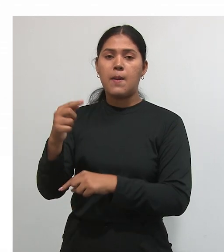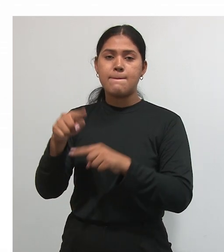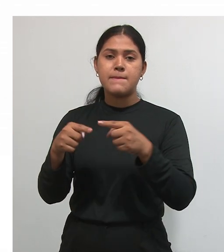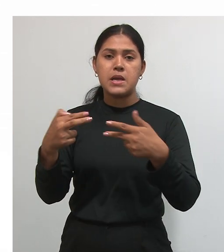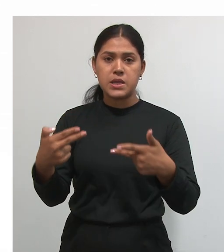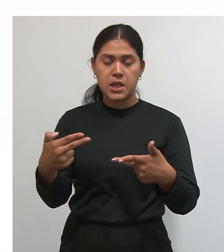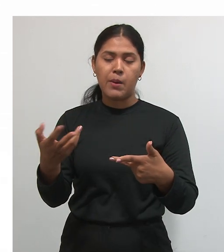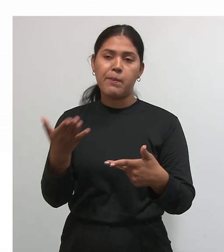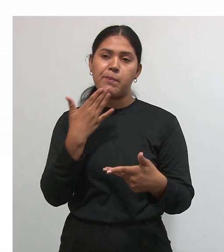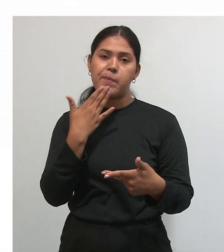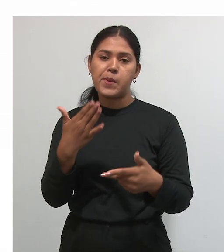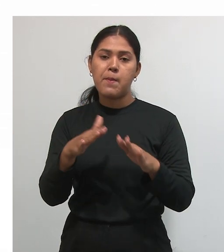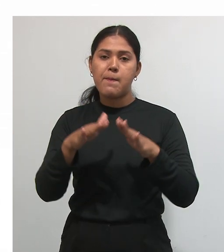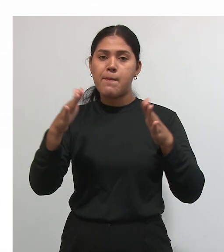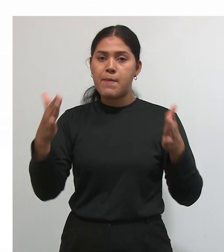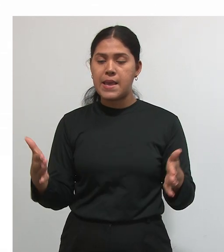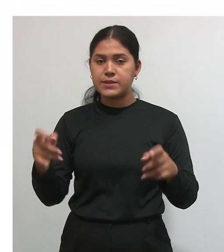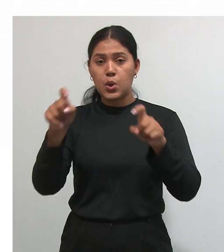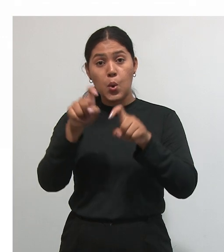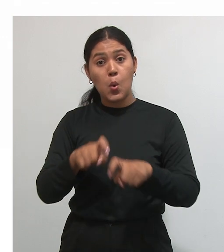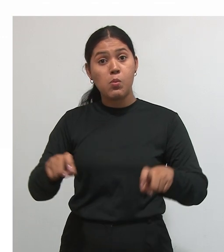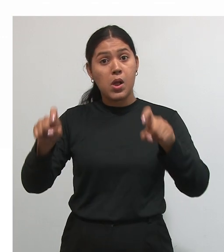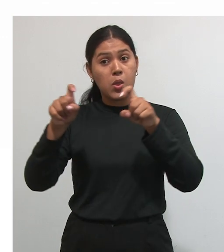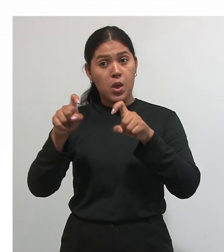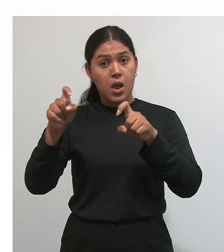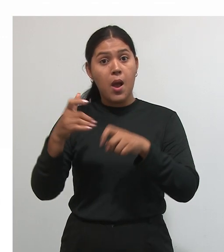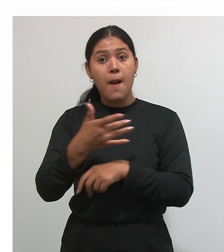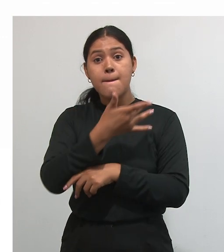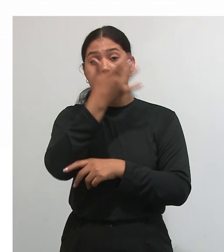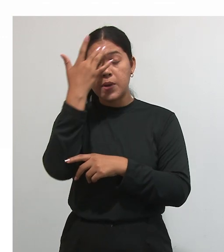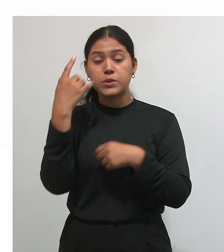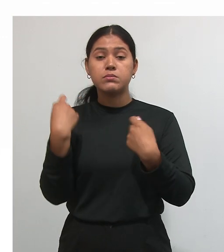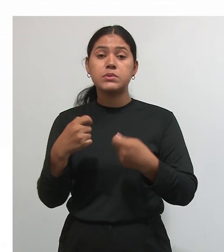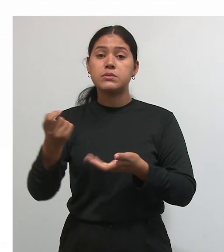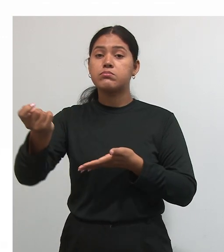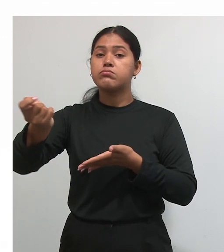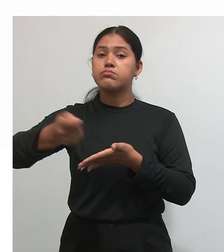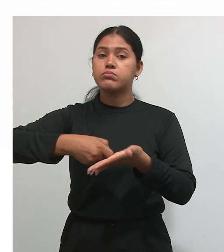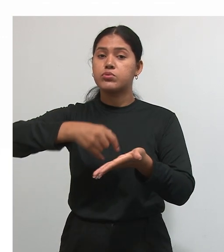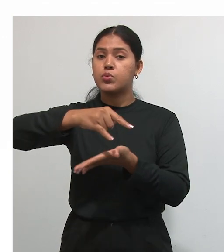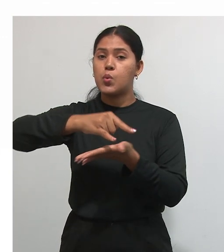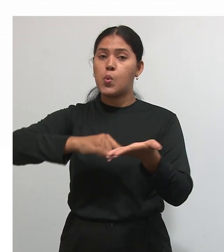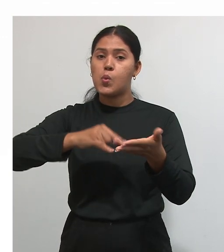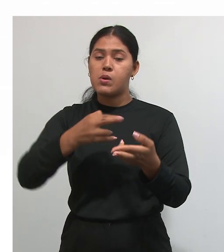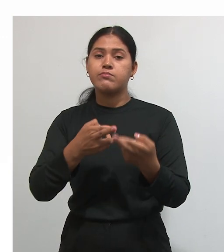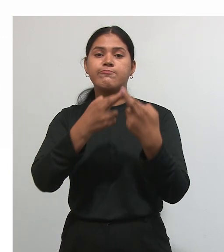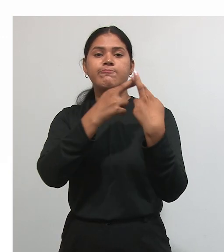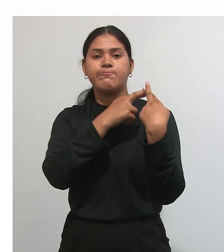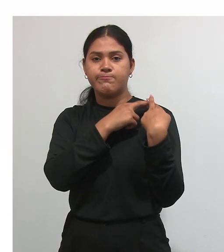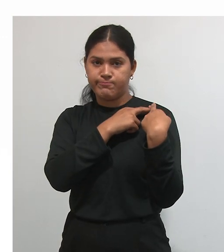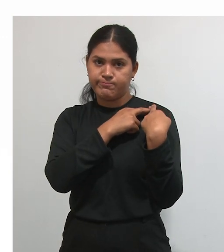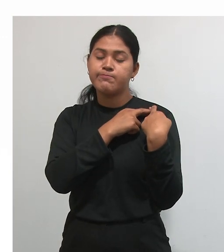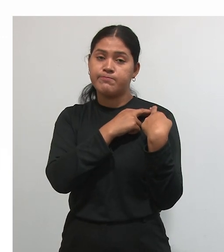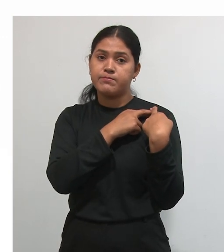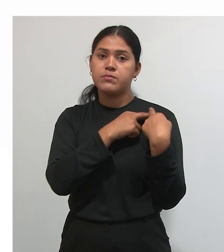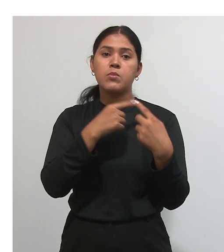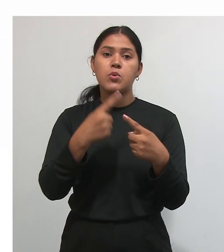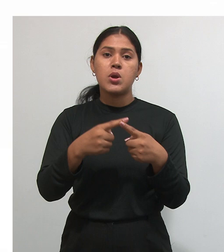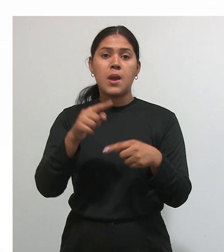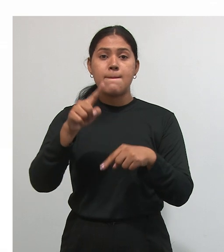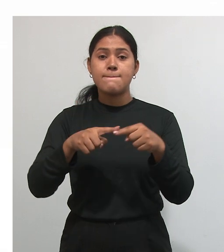essa mesa, esse computador. Chegou ao servidor e tem que assinar o termo de responsabilidade por